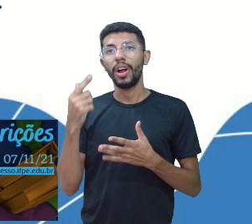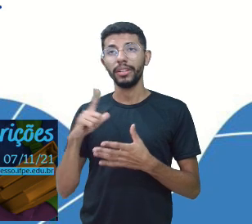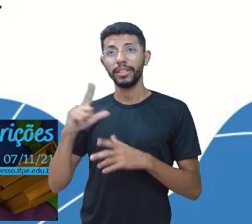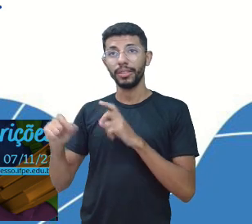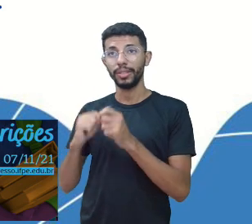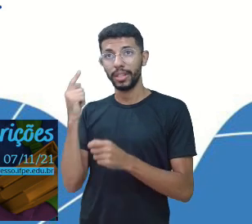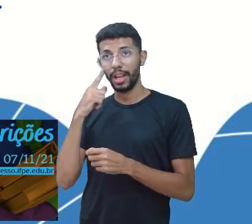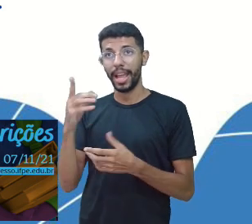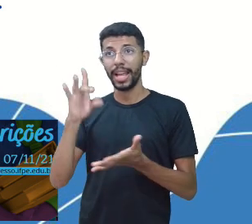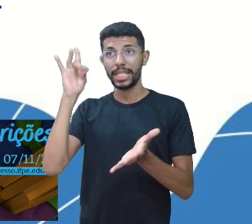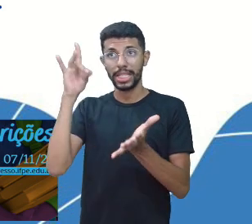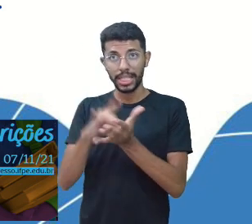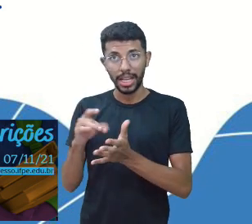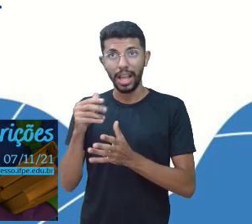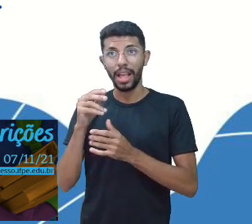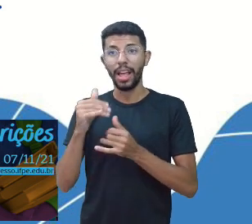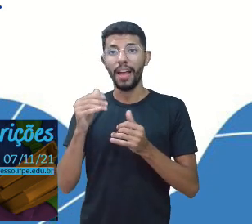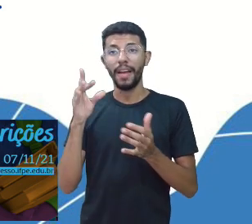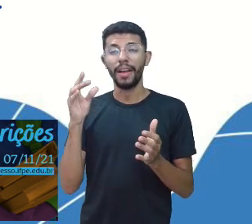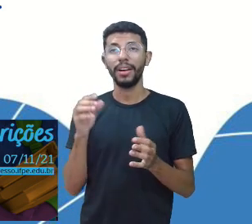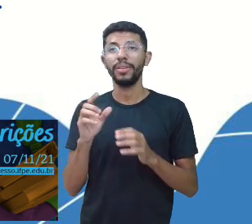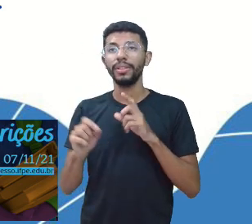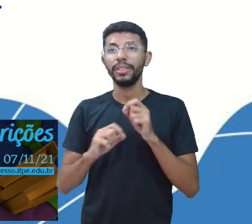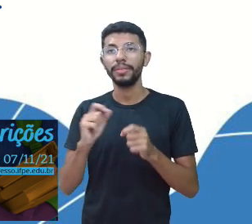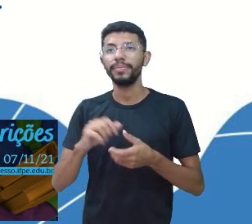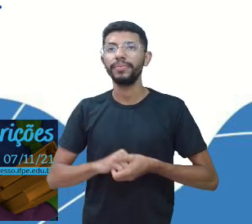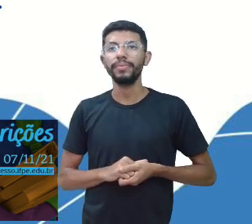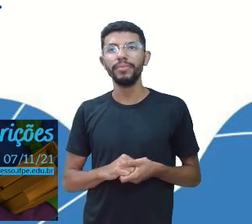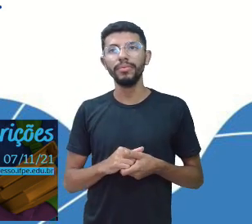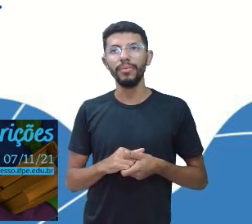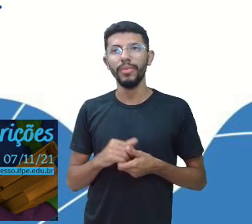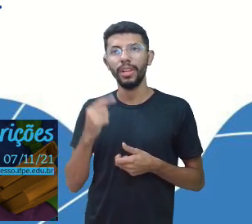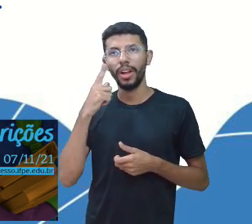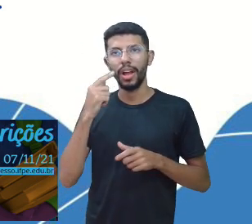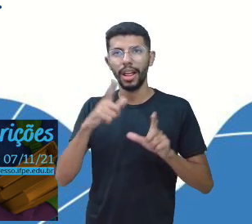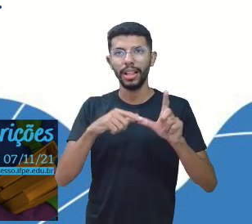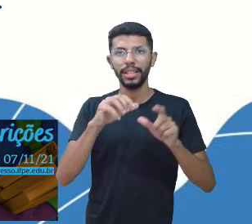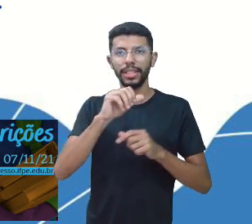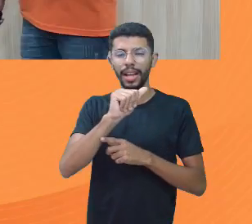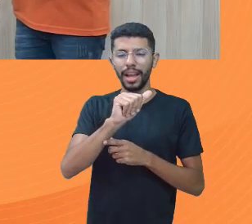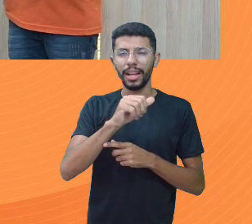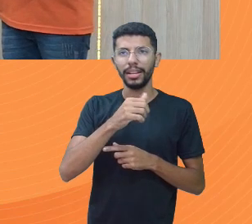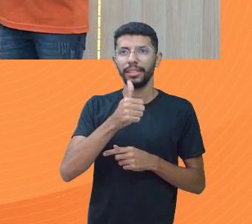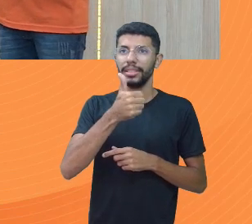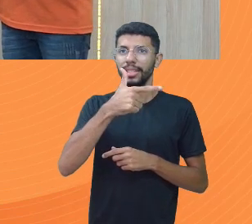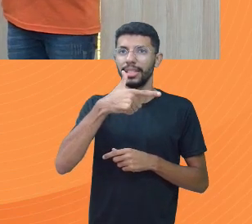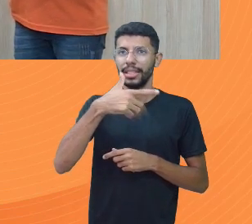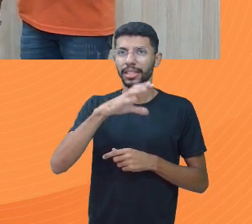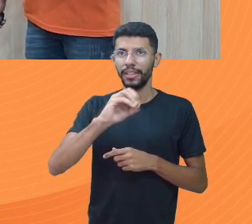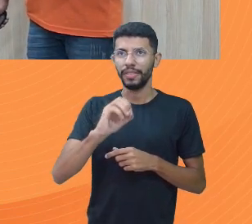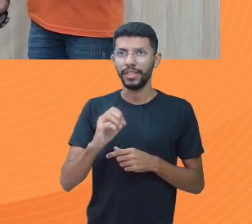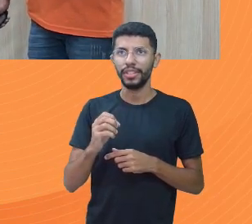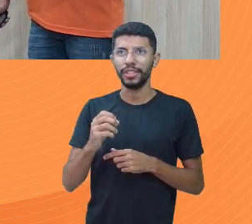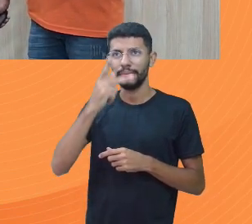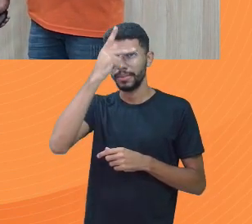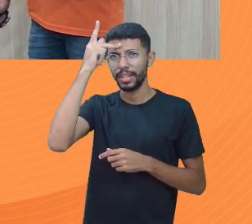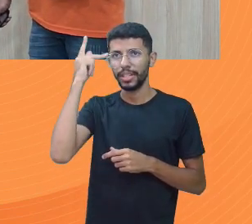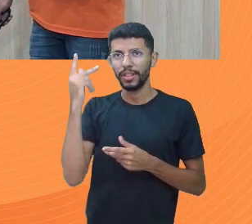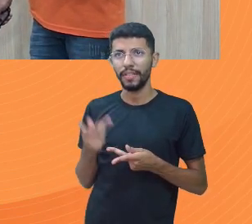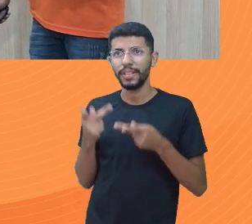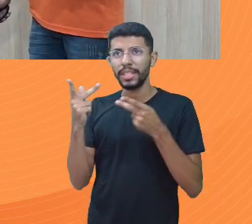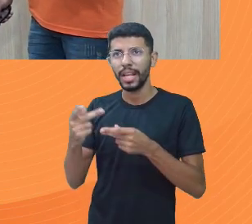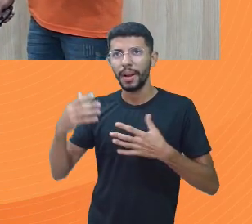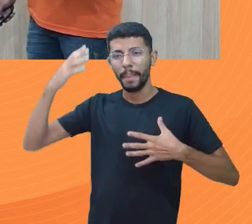de referência, não são valores exatos. Então, ó, letra A, 120 pessoas visitaram macacos e os